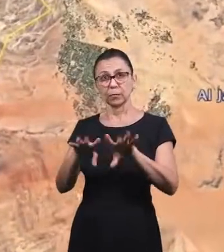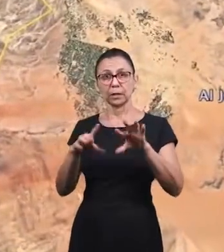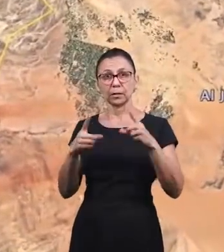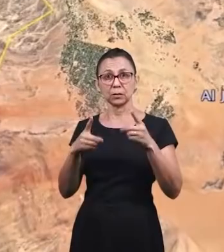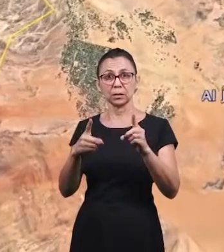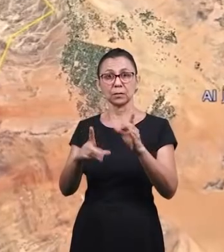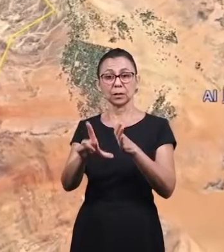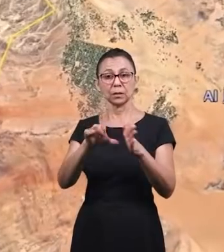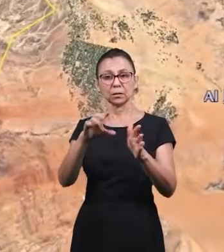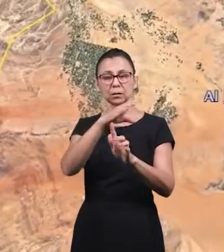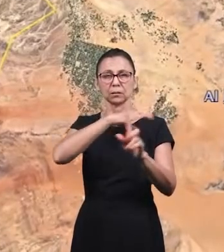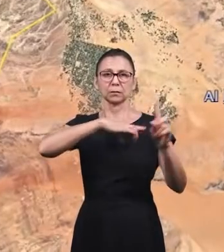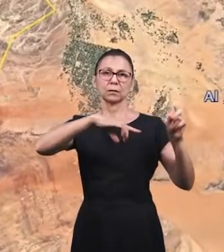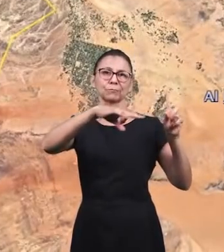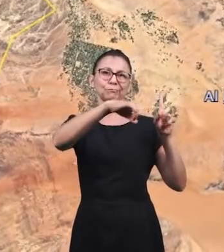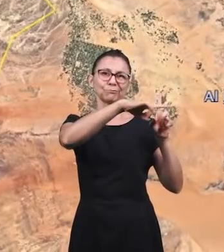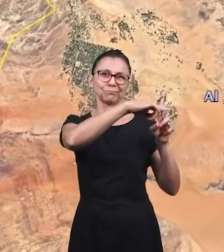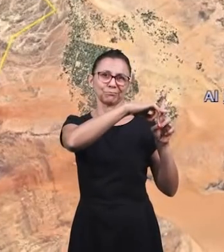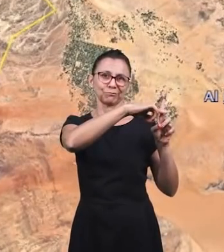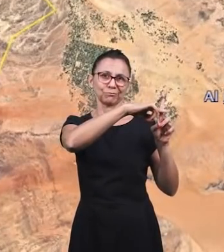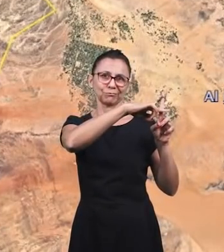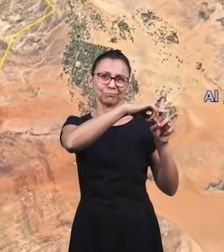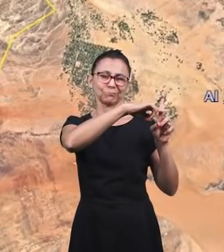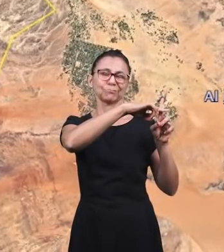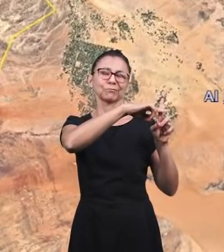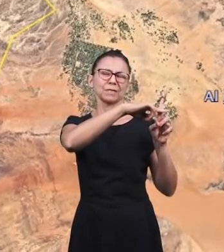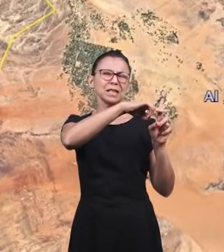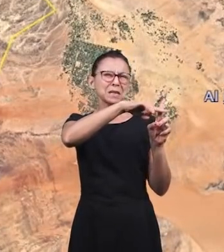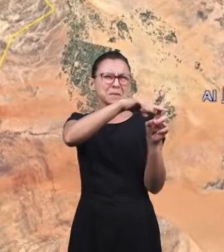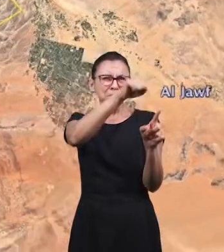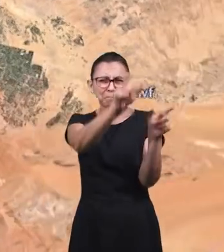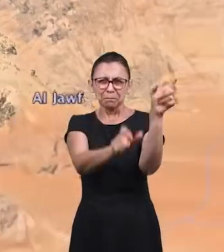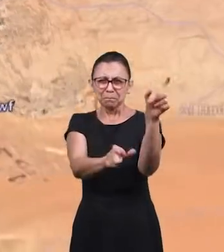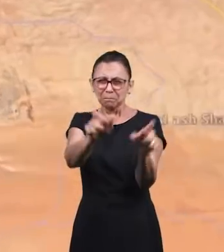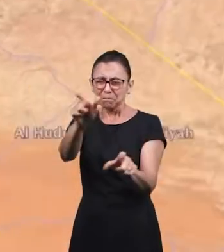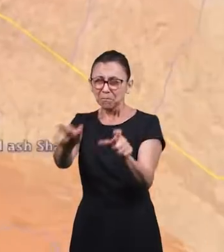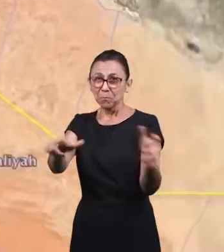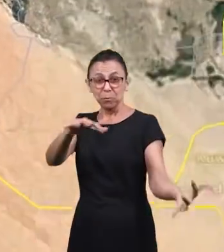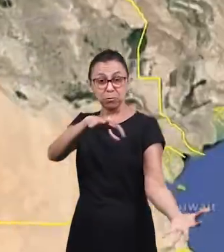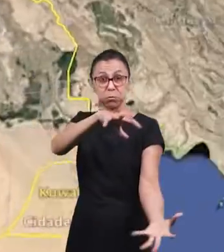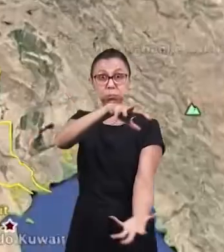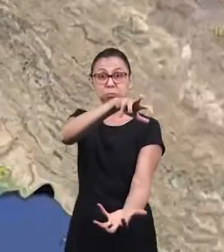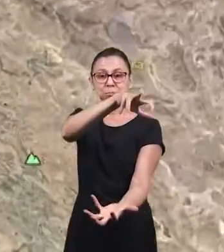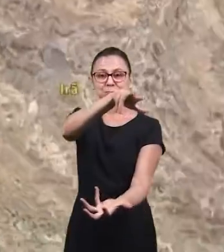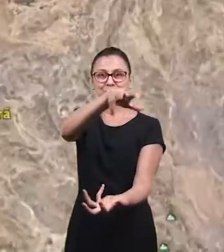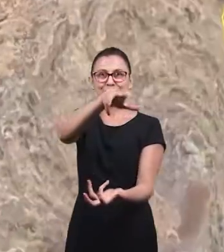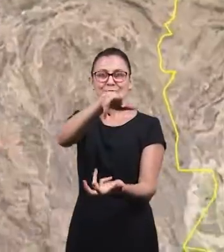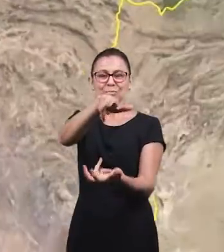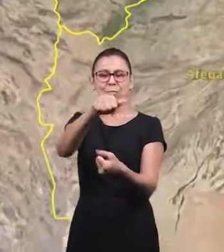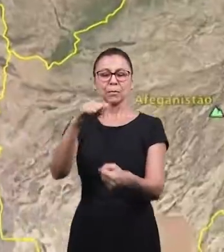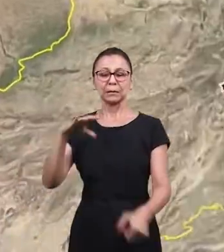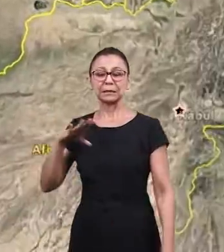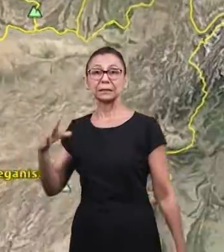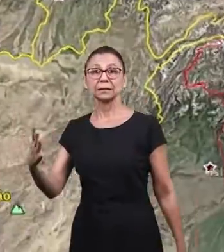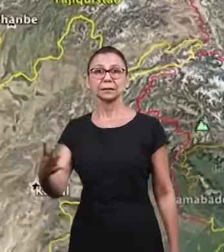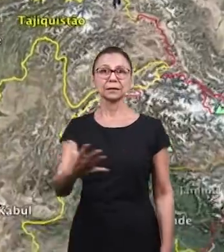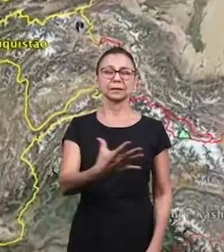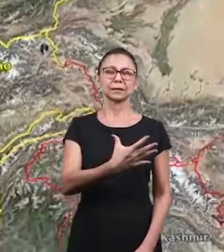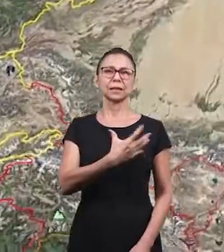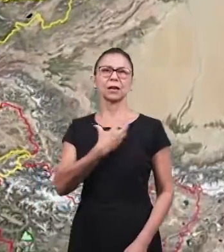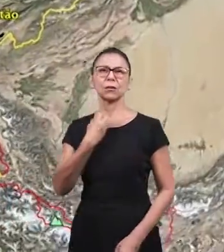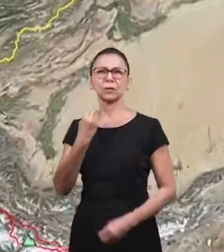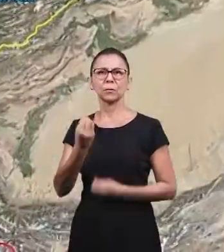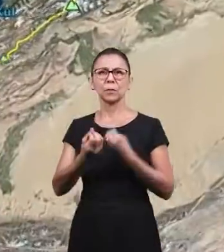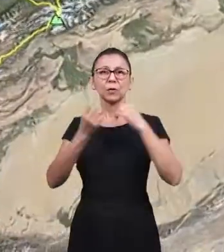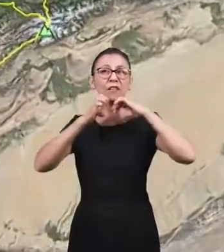na véspera de sua morte na cruz do Calvário. Pessoas de todas as partes do mundo têm sido